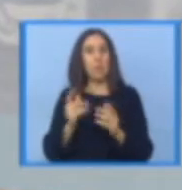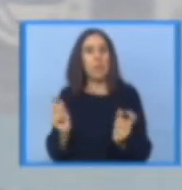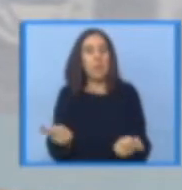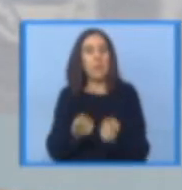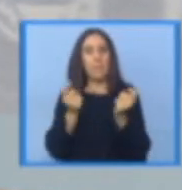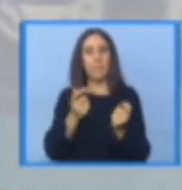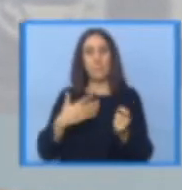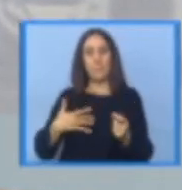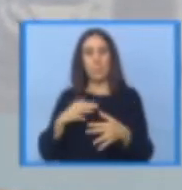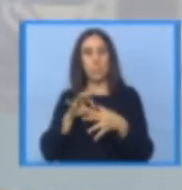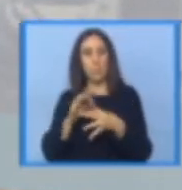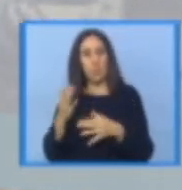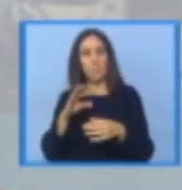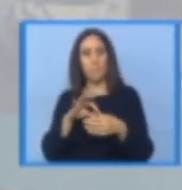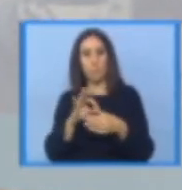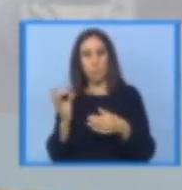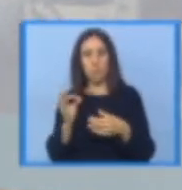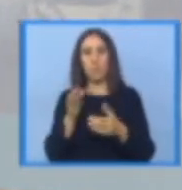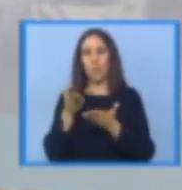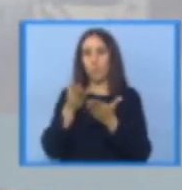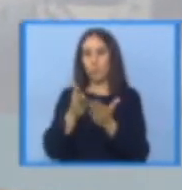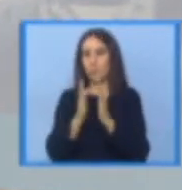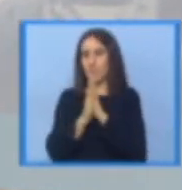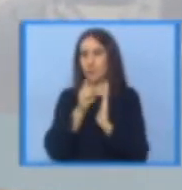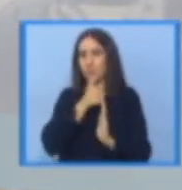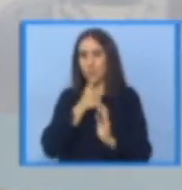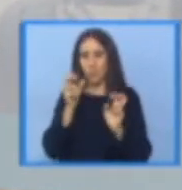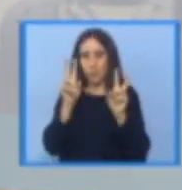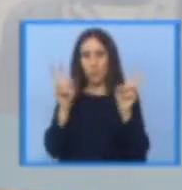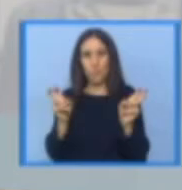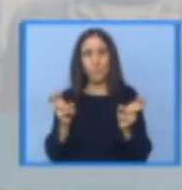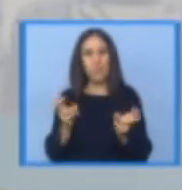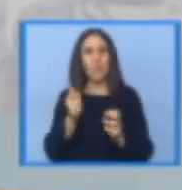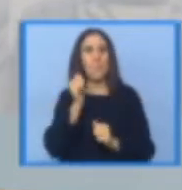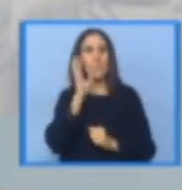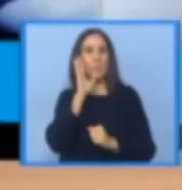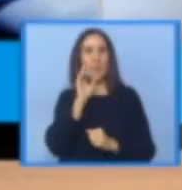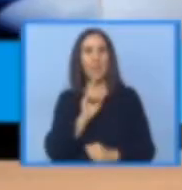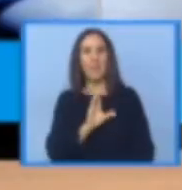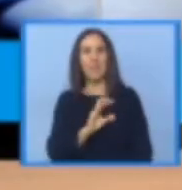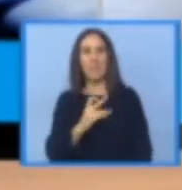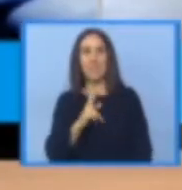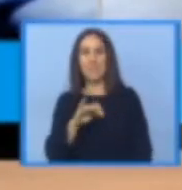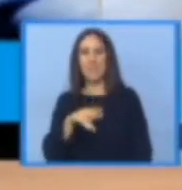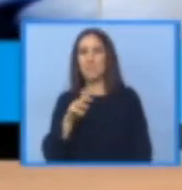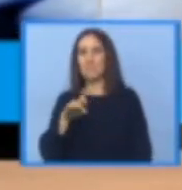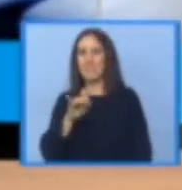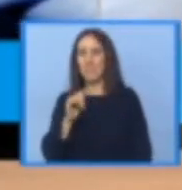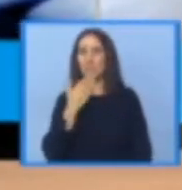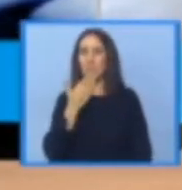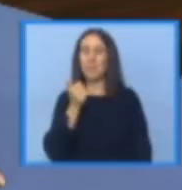campanha de solidariedade da Fundação Ajuda à Igreja que Sofre. Muito boa tarde, Catarina Martins, muito obrigado por estar